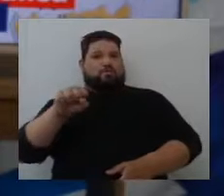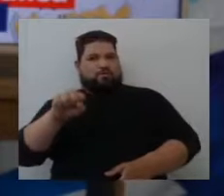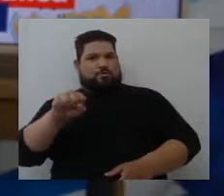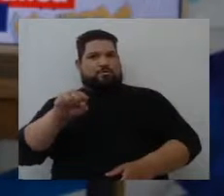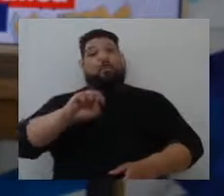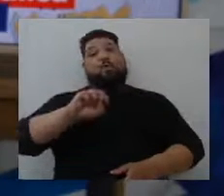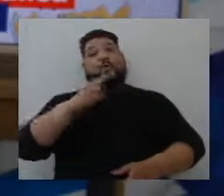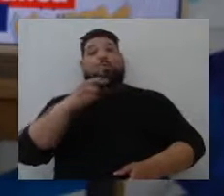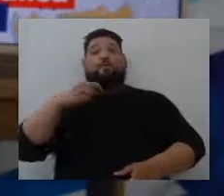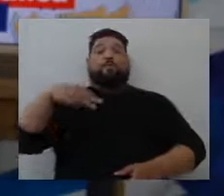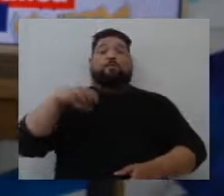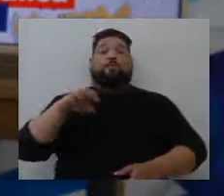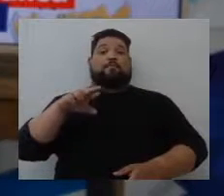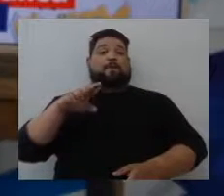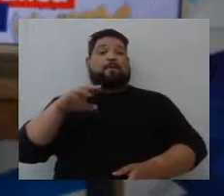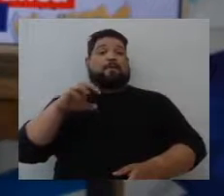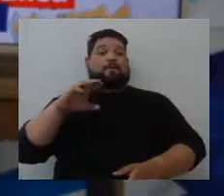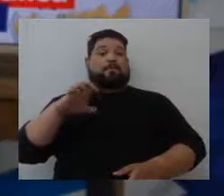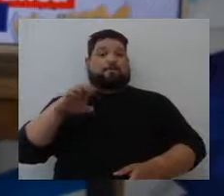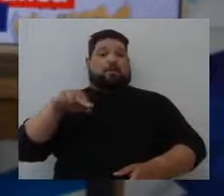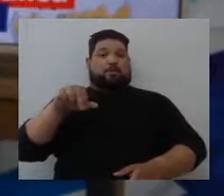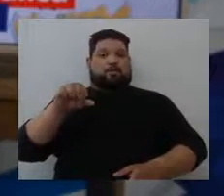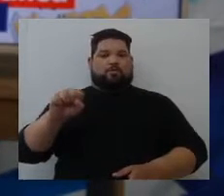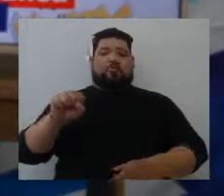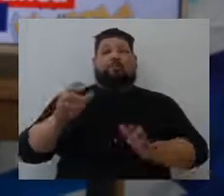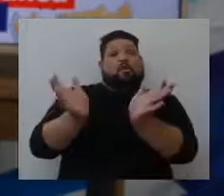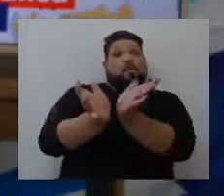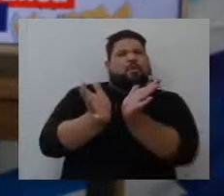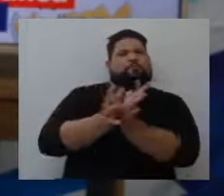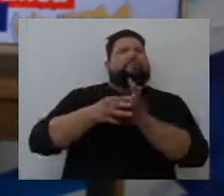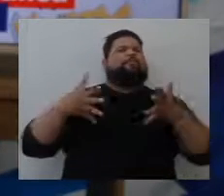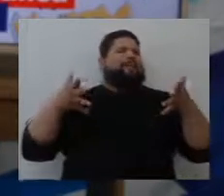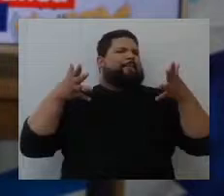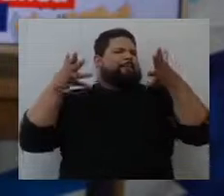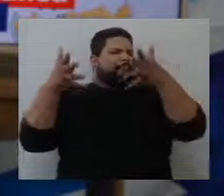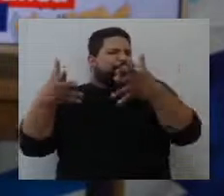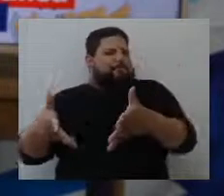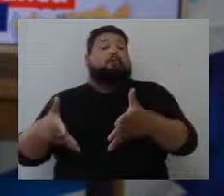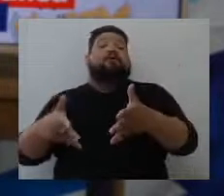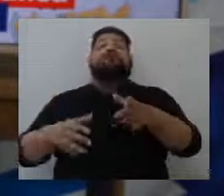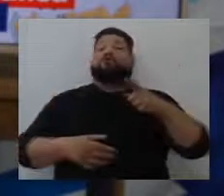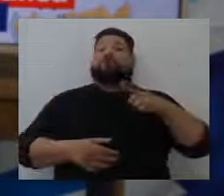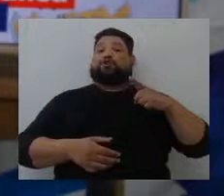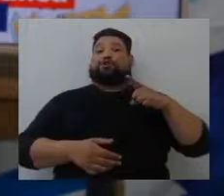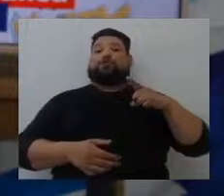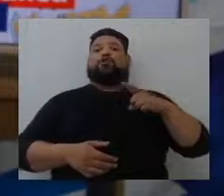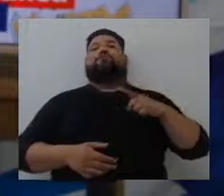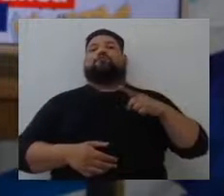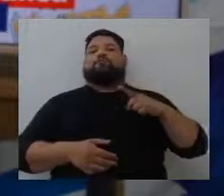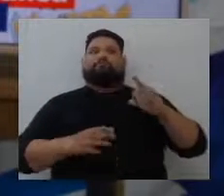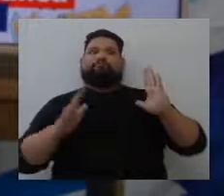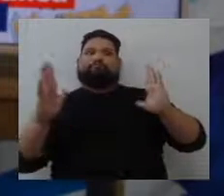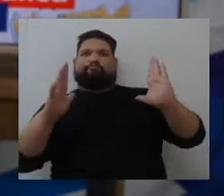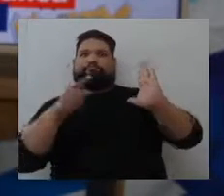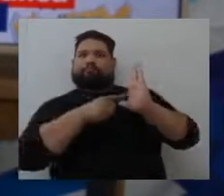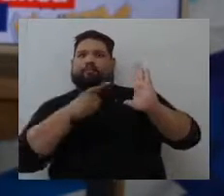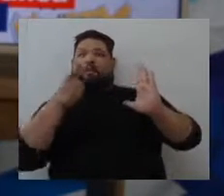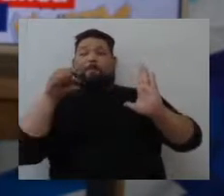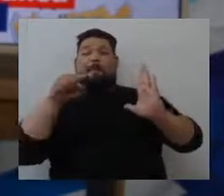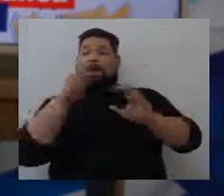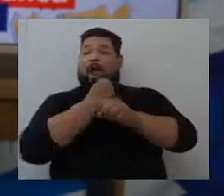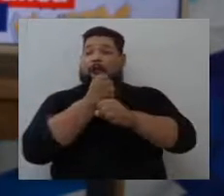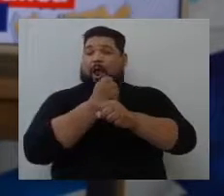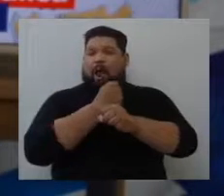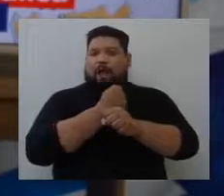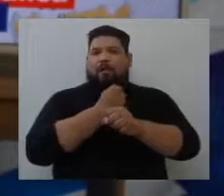bem? Com a chegada dos messenos, desenvolveu-se desde o início do segundo milênio e tem esse nome,